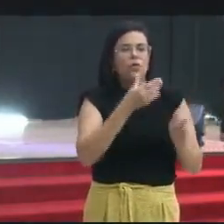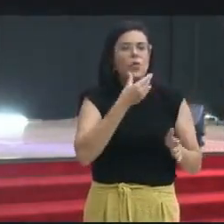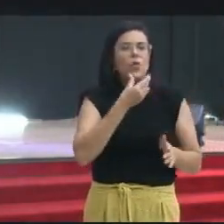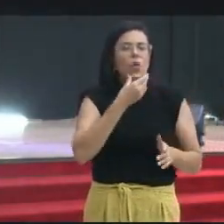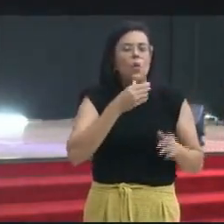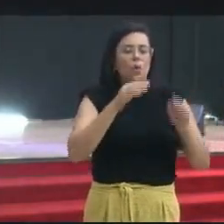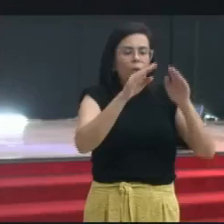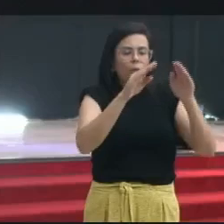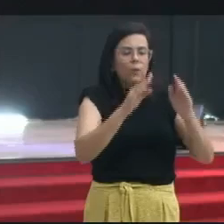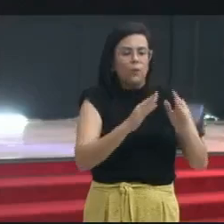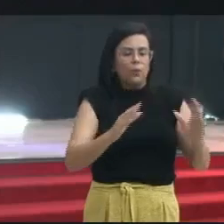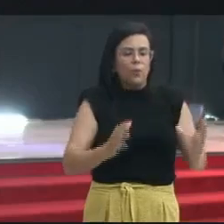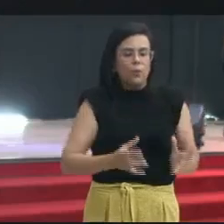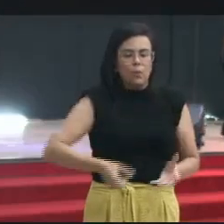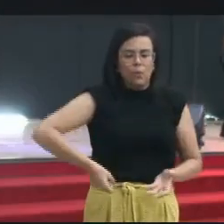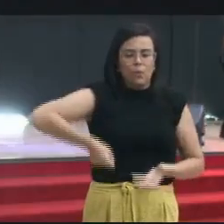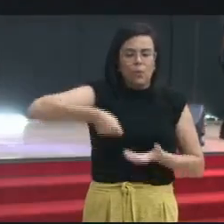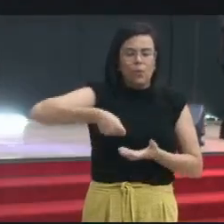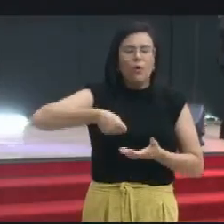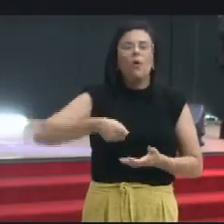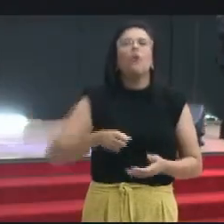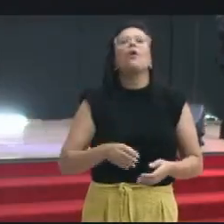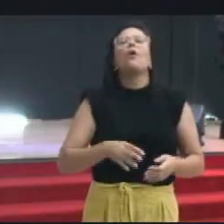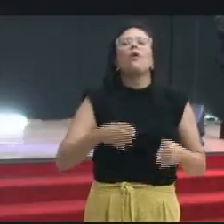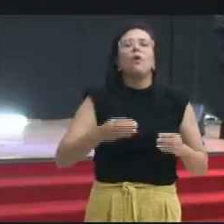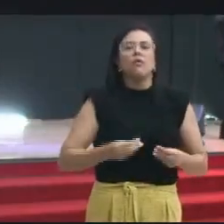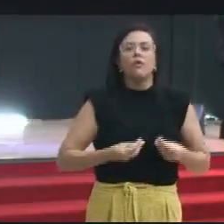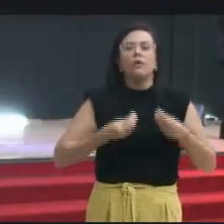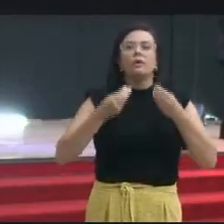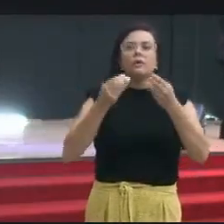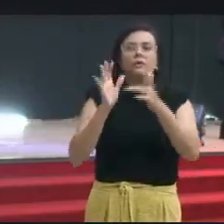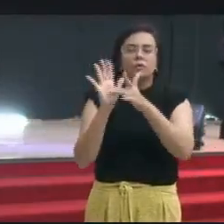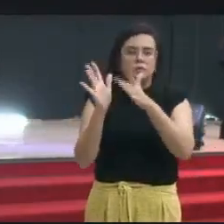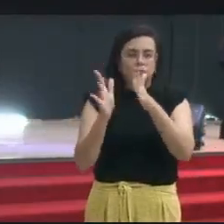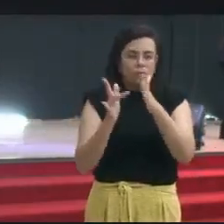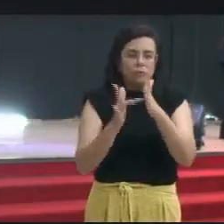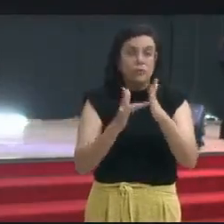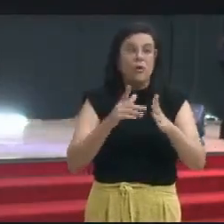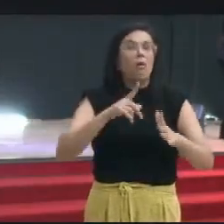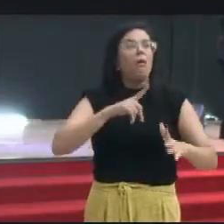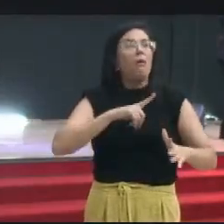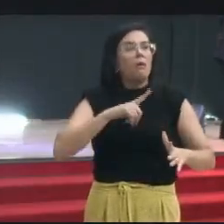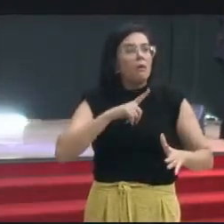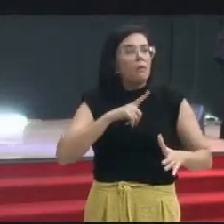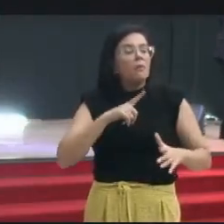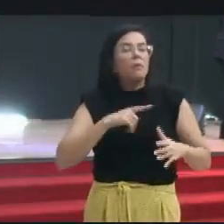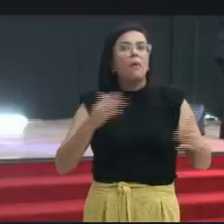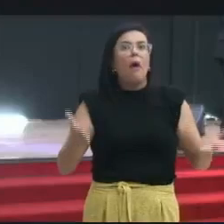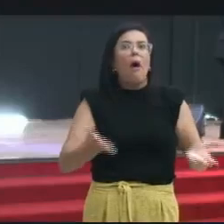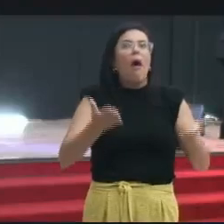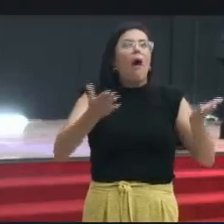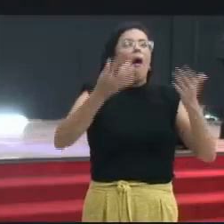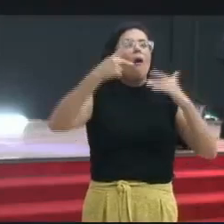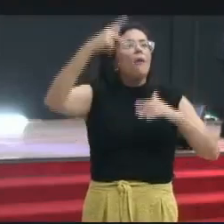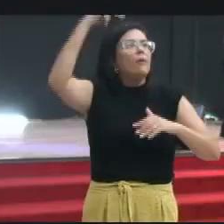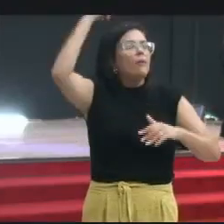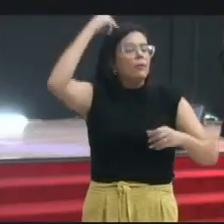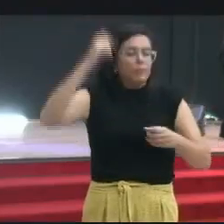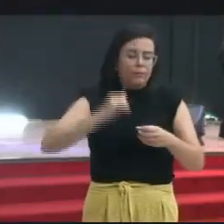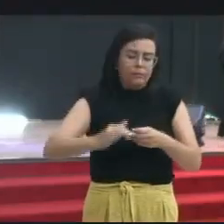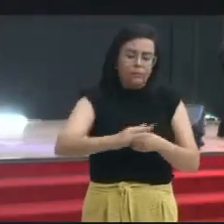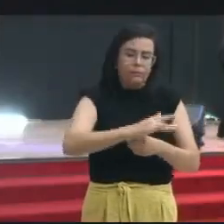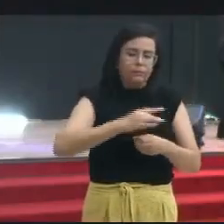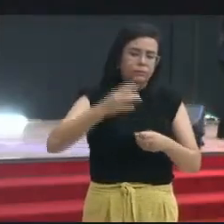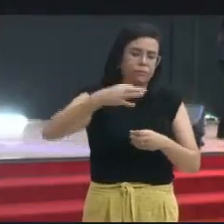que ele ofereceu a Jesus. Na casa dele houve um Pentecoste, na casa dele houve o derramamento do